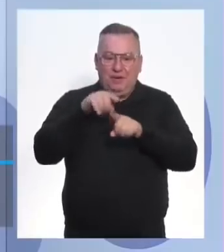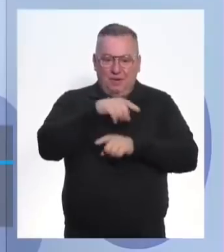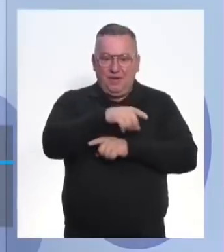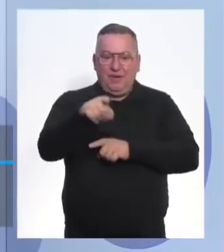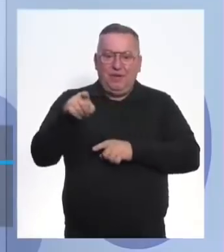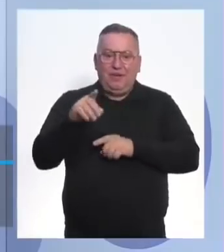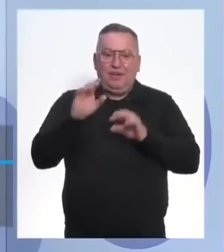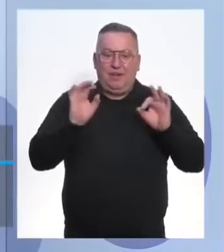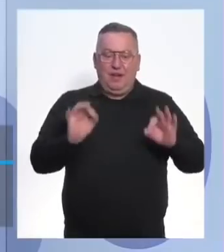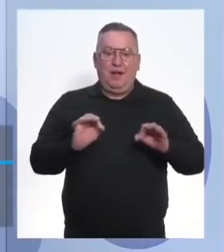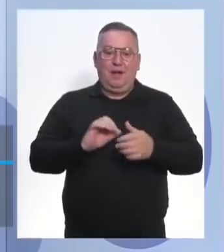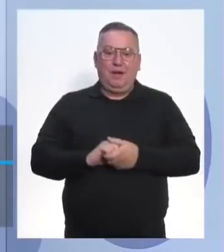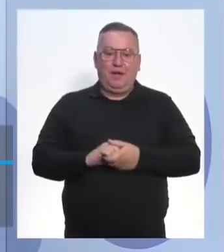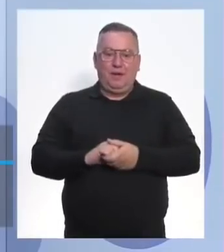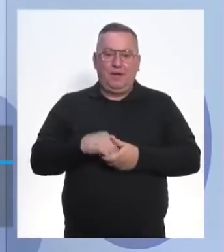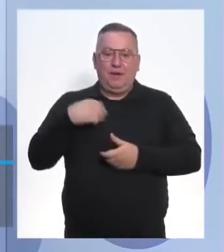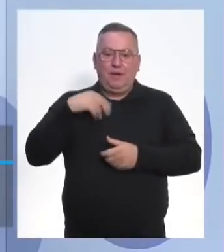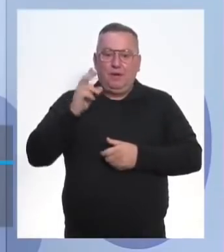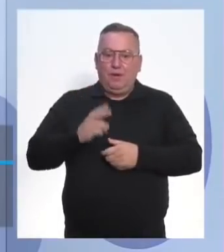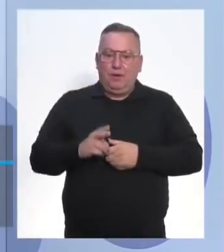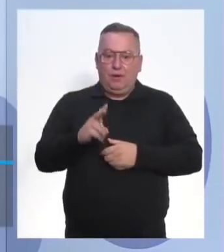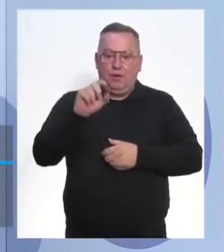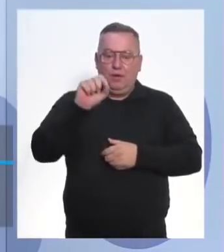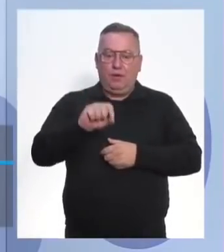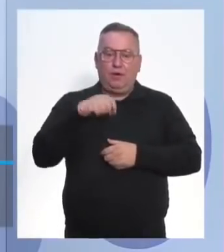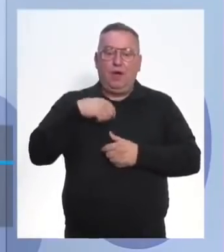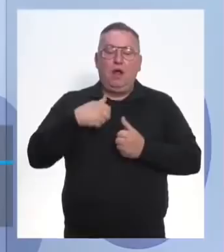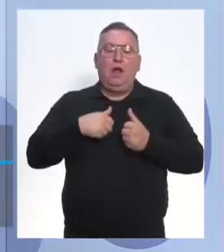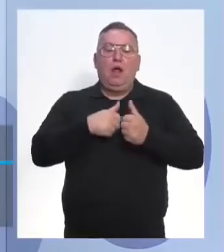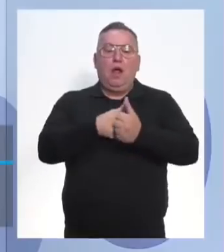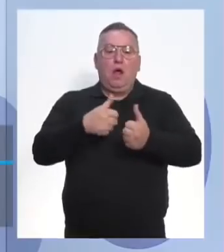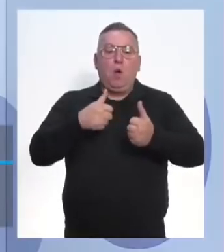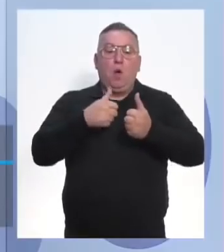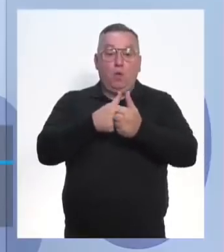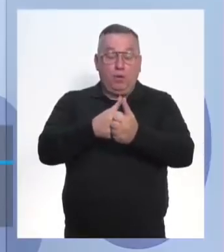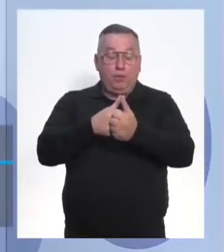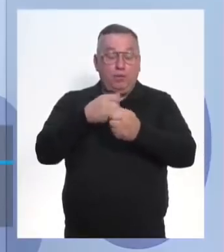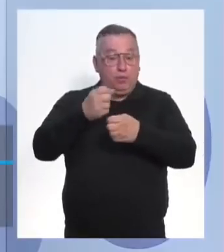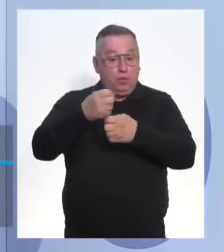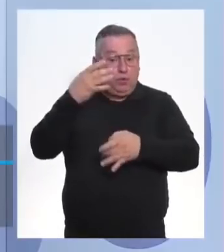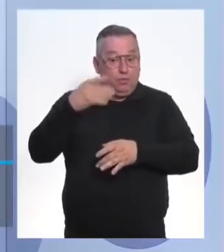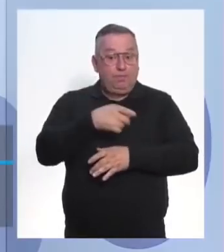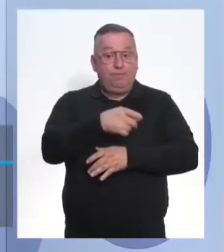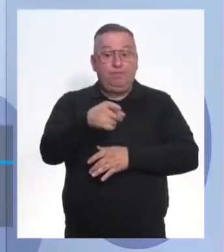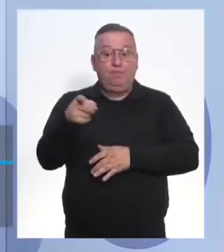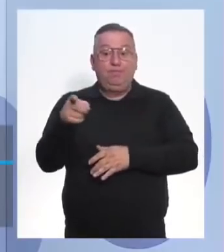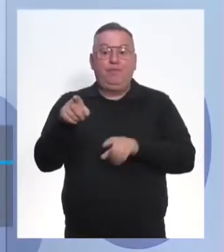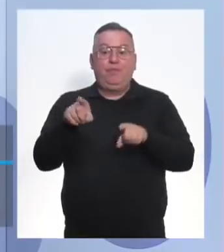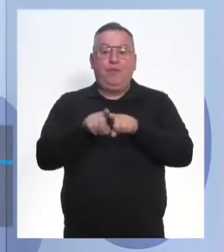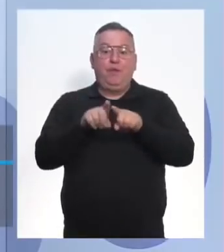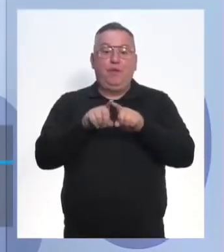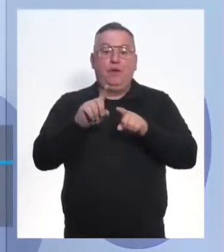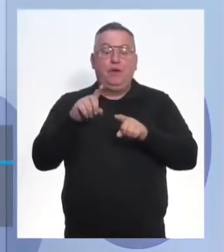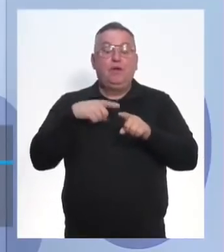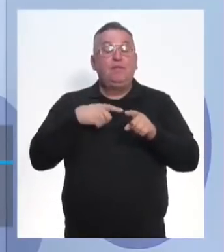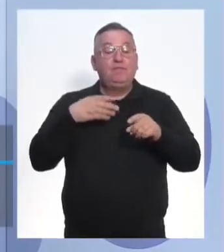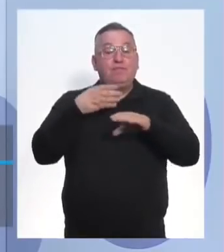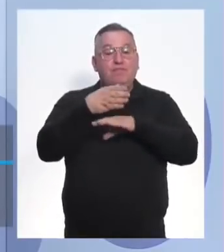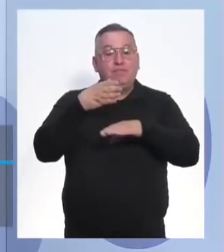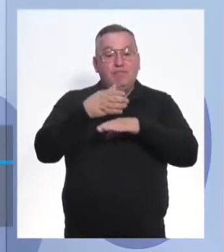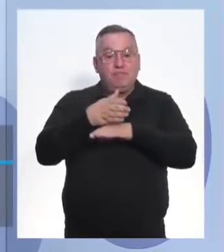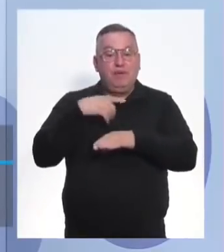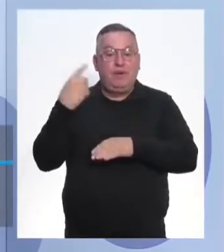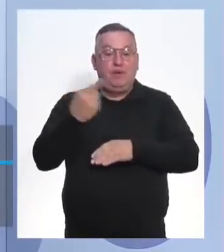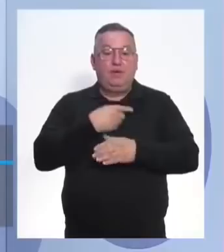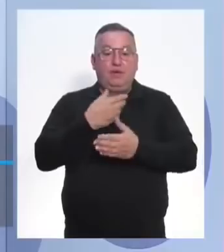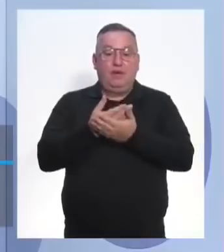vocês, correto? Então, eu continuarei aqui acompanhando o chat de vocês e as interações durante essa